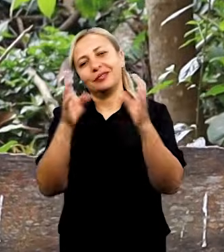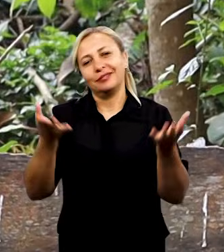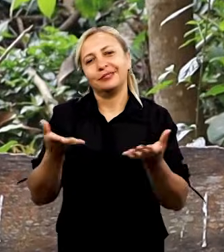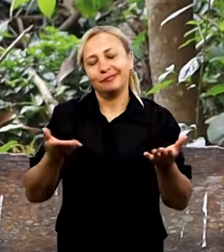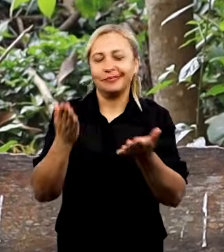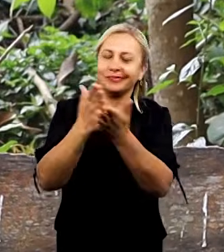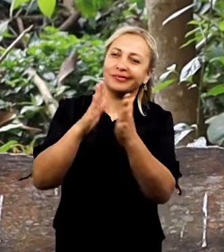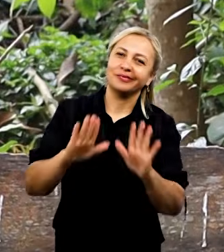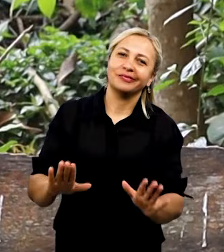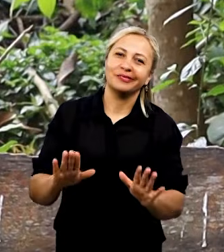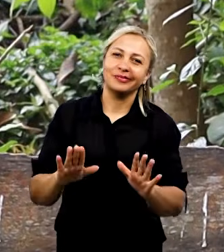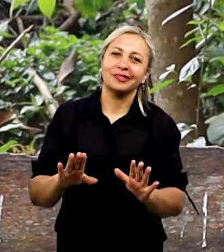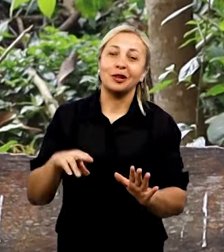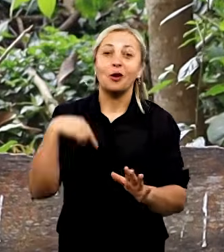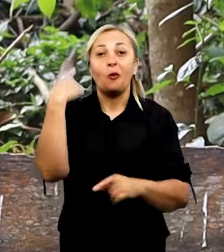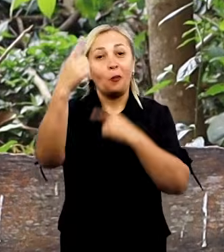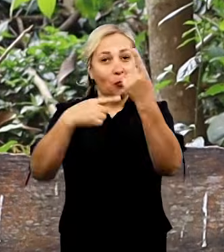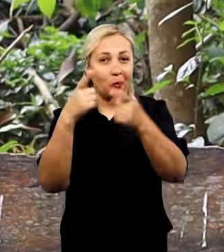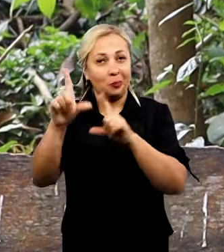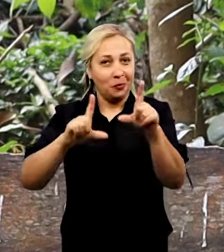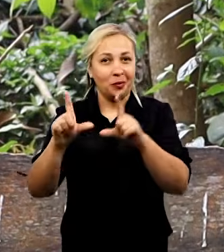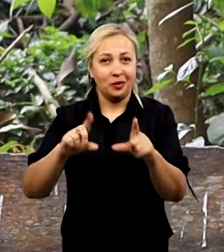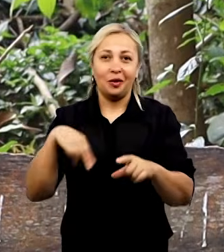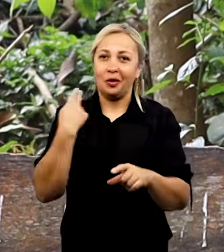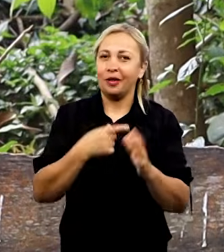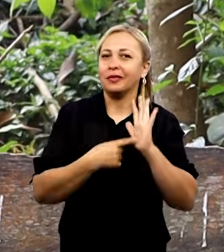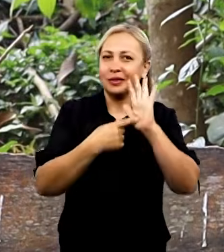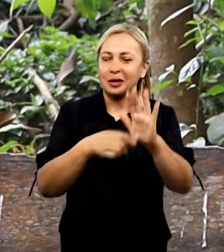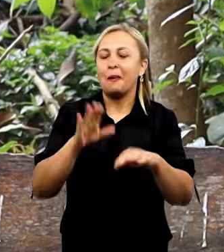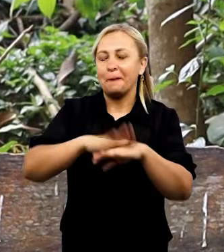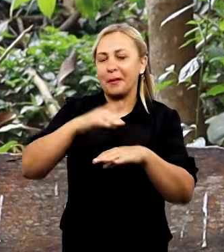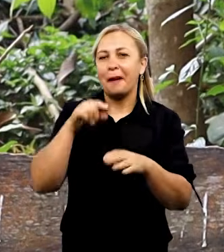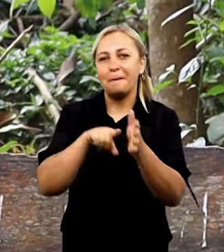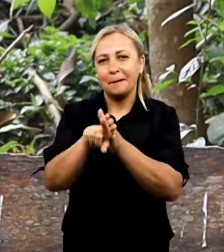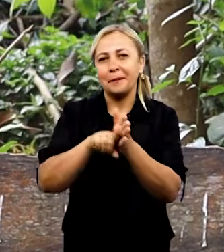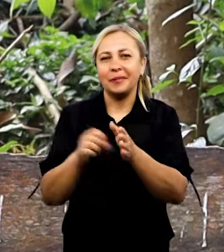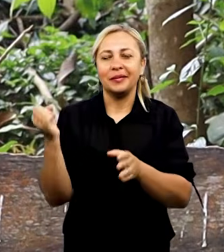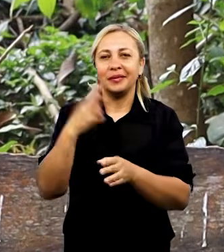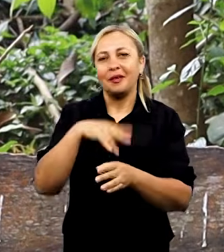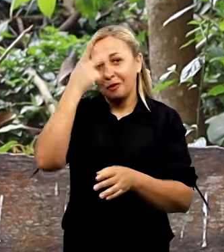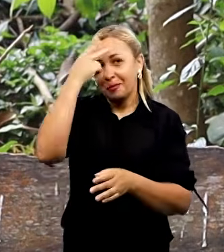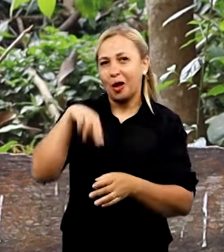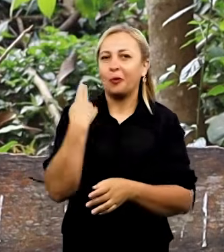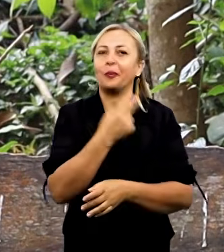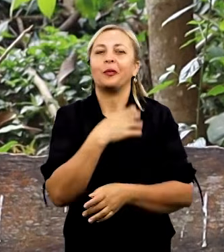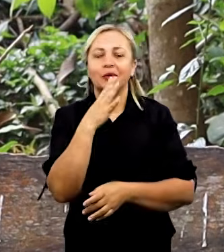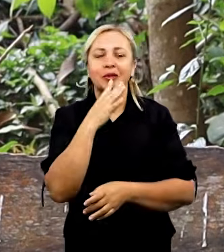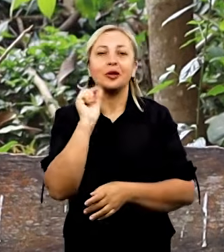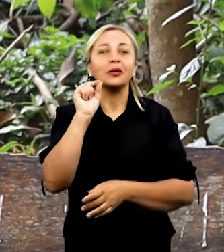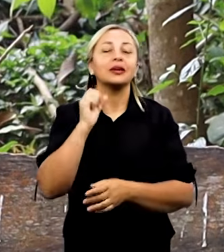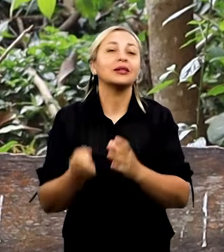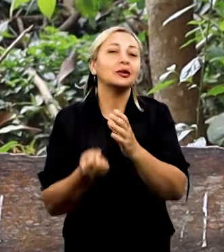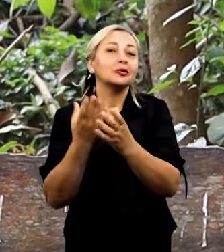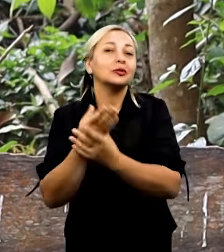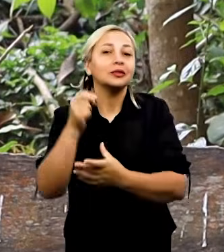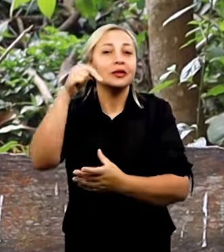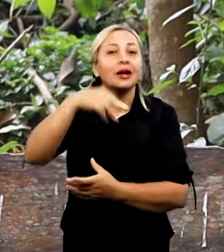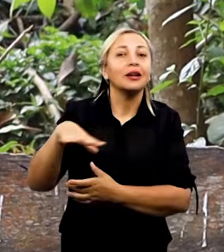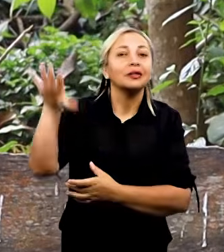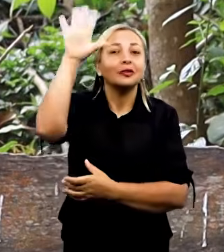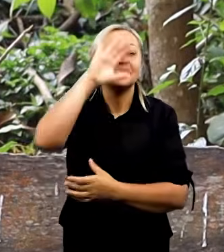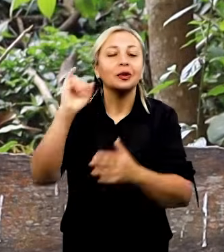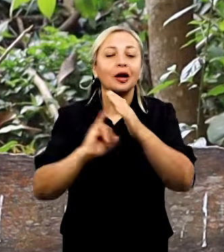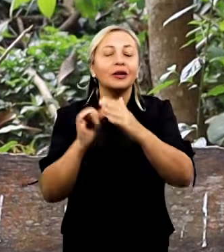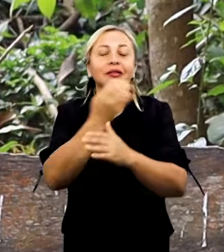O Universiência de hoje fica por aqui. No próximo programa, traremos mais pesquisas inovadoras para a gente conhecer o que tem sido